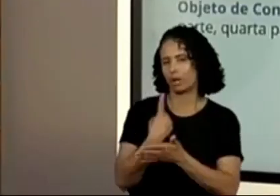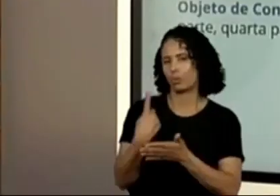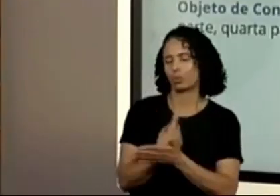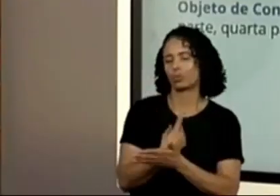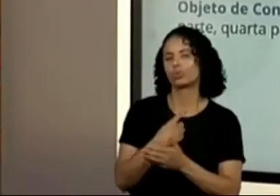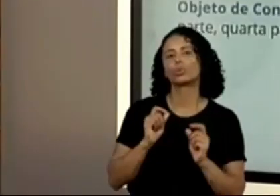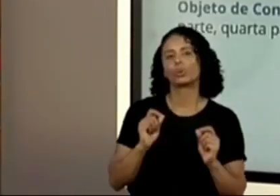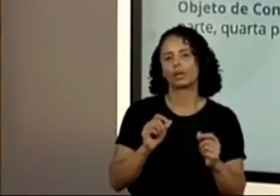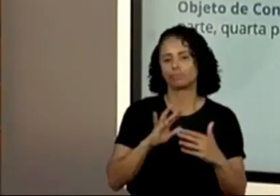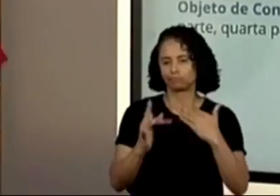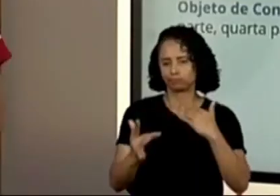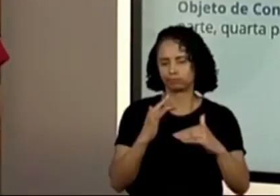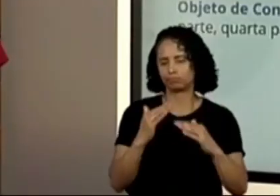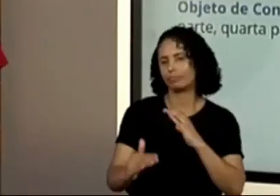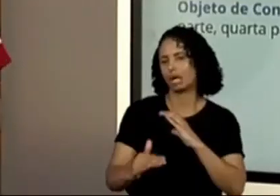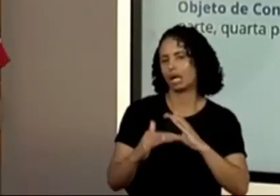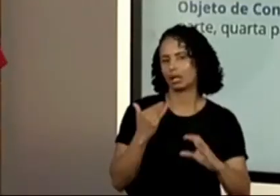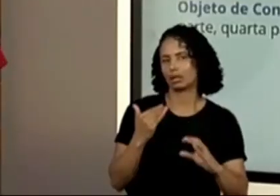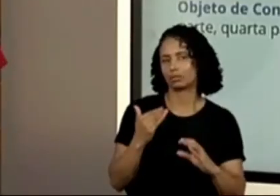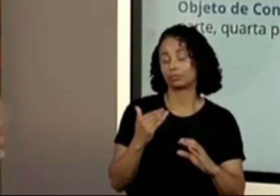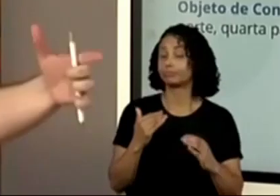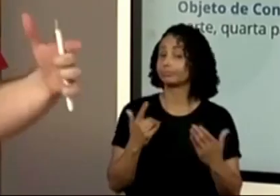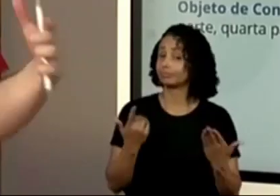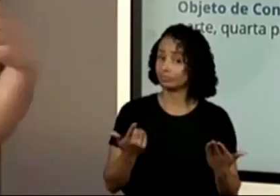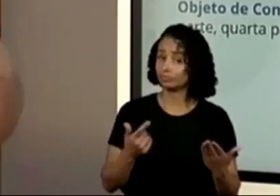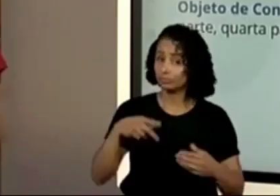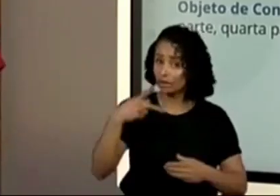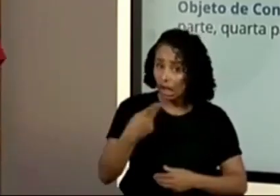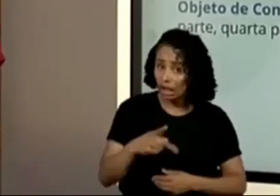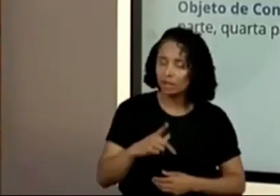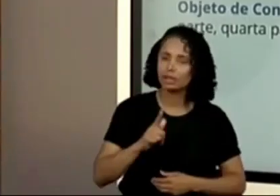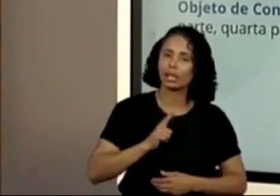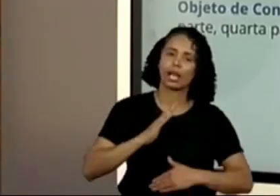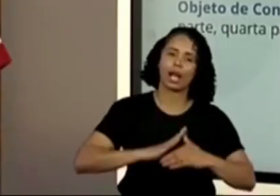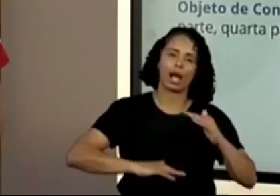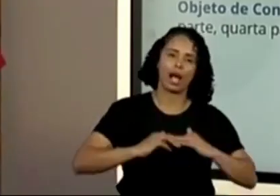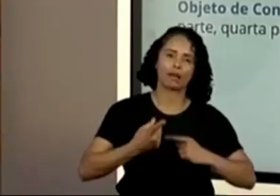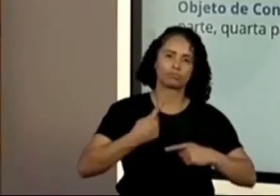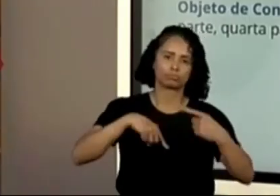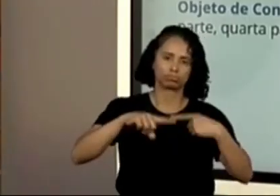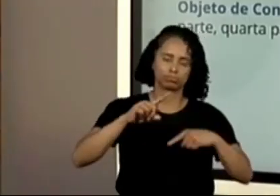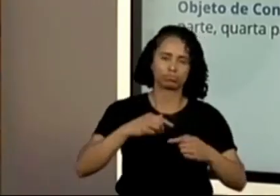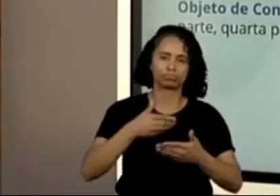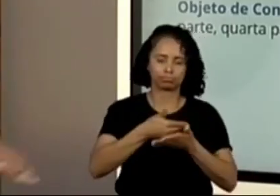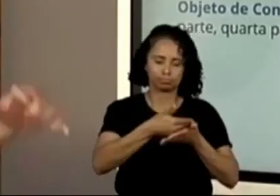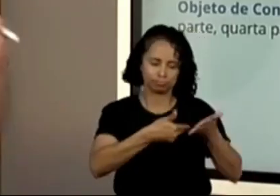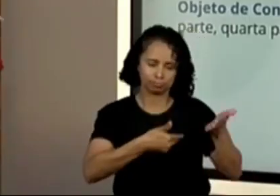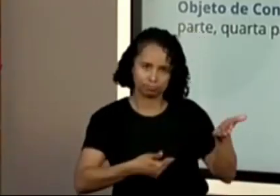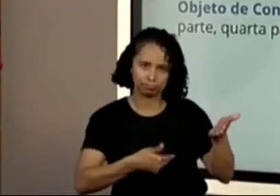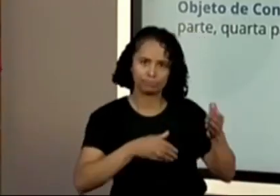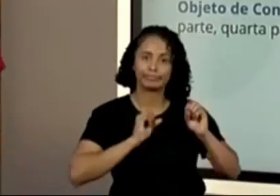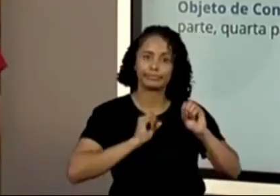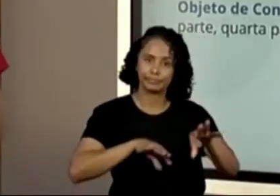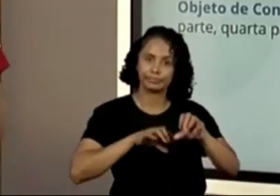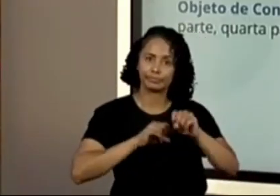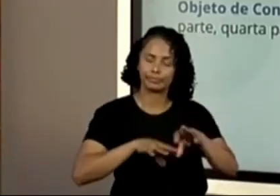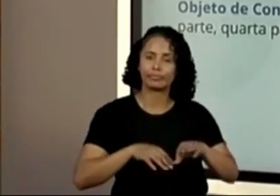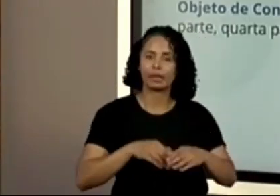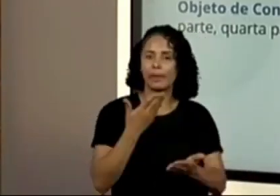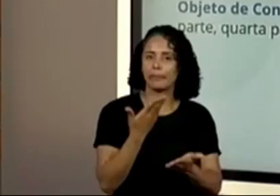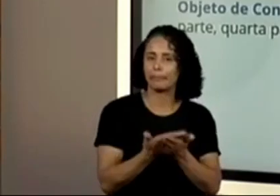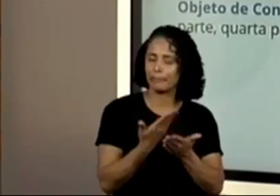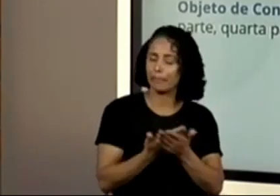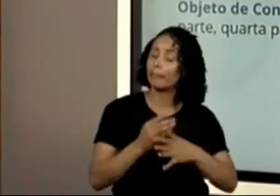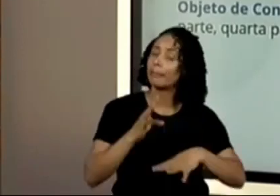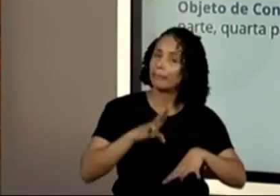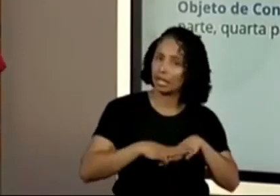colocaram na rede social, que é o seguinte: nós estamos trabalhando agora a habilidade do currículo, agora em matemática. As habilidades já estão